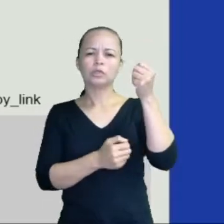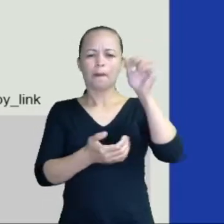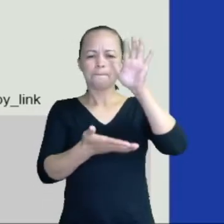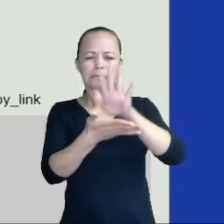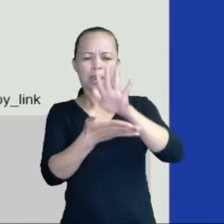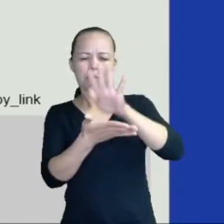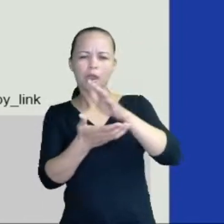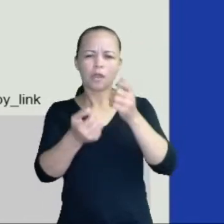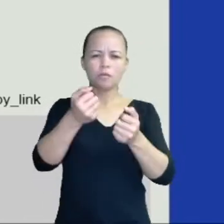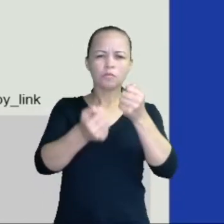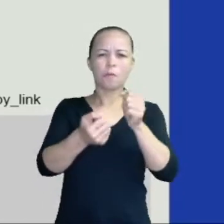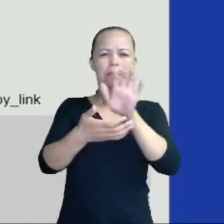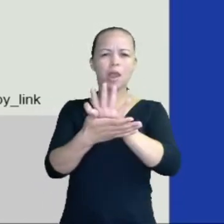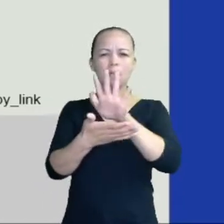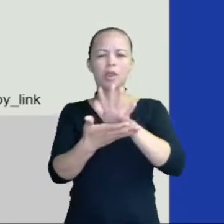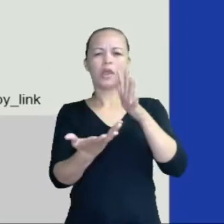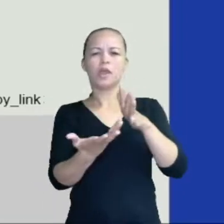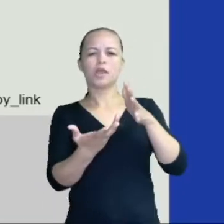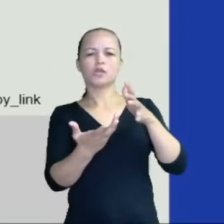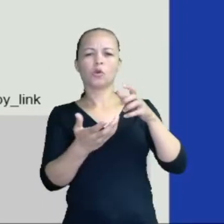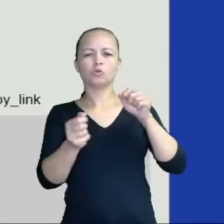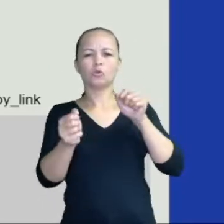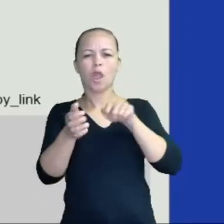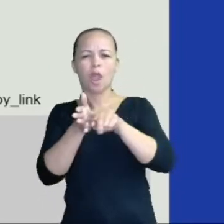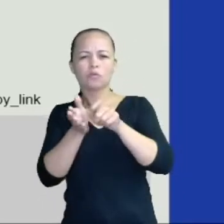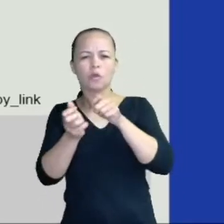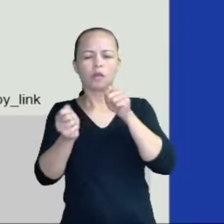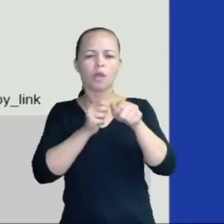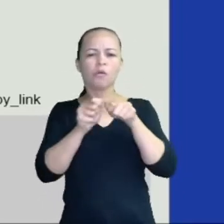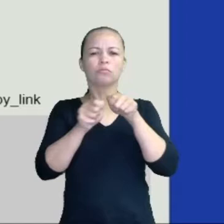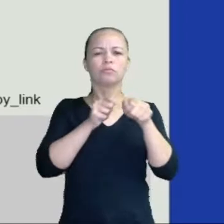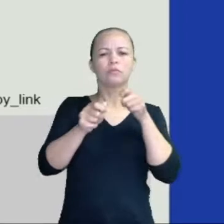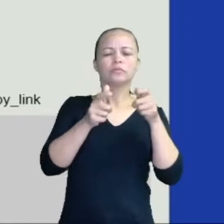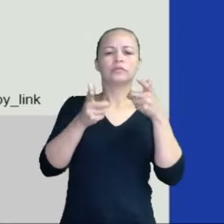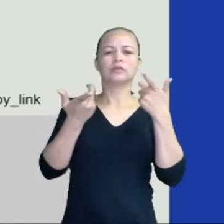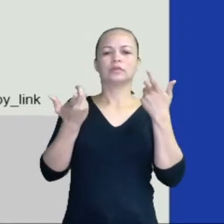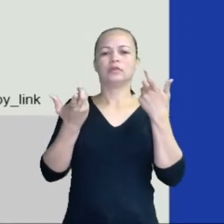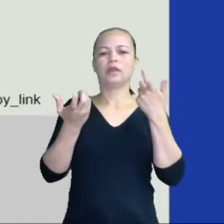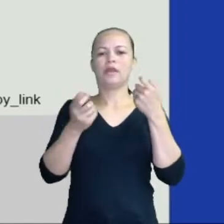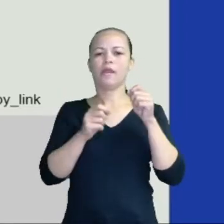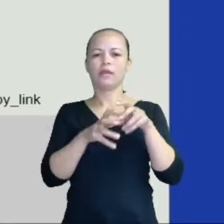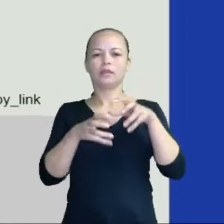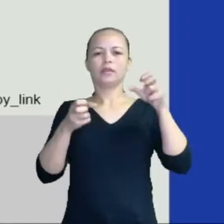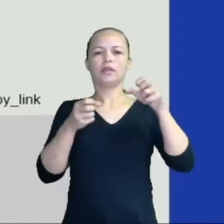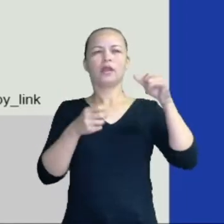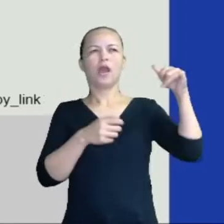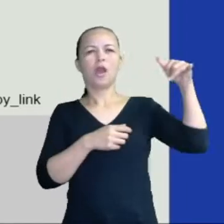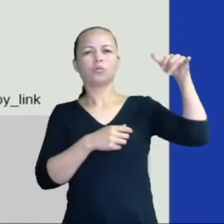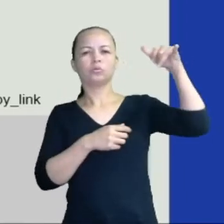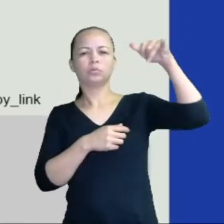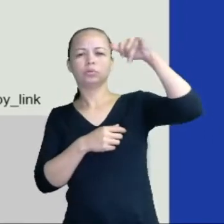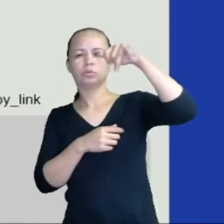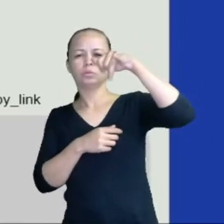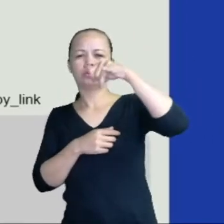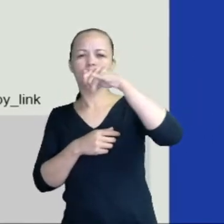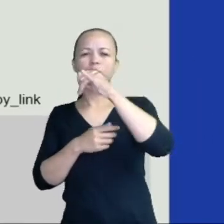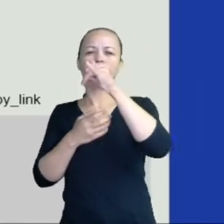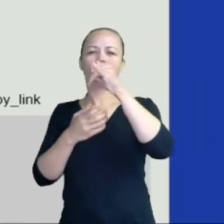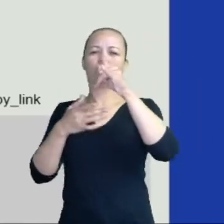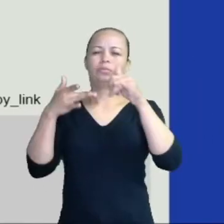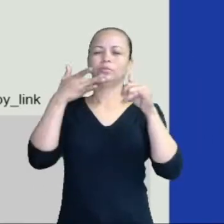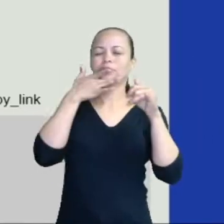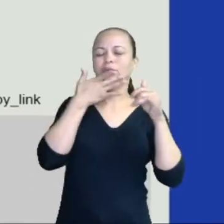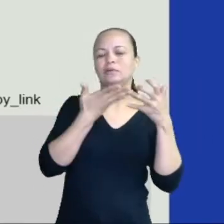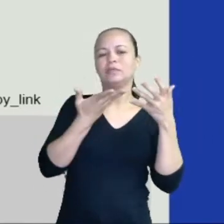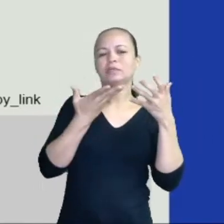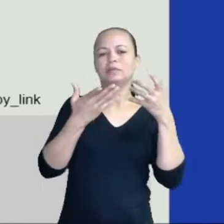recos tocarem, atira-se e, ó delicioso voo, ela será